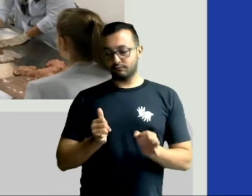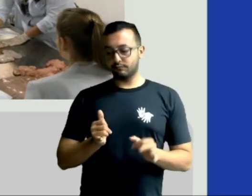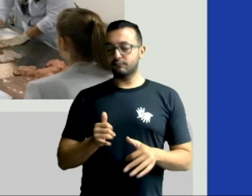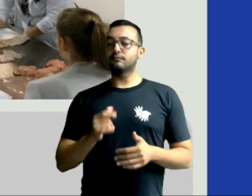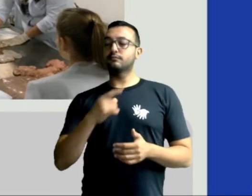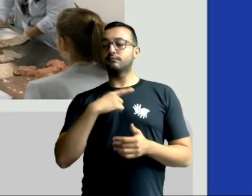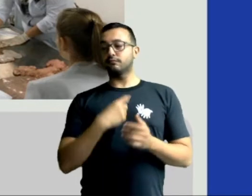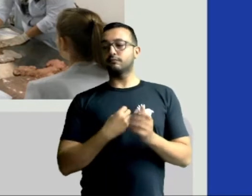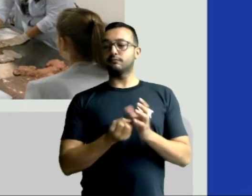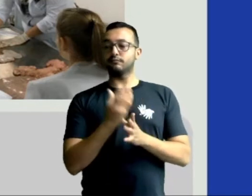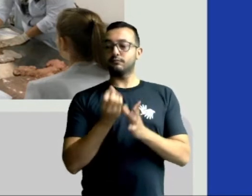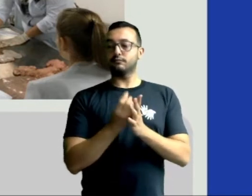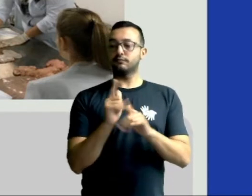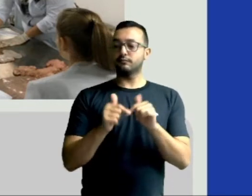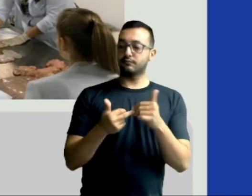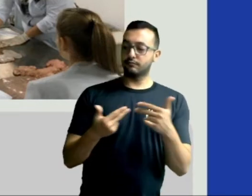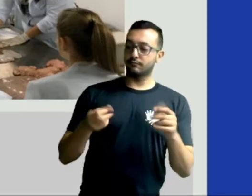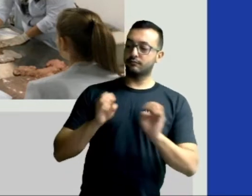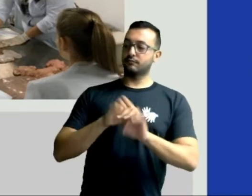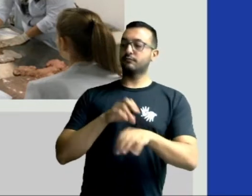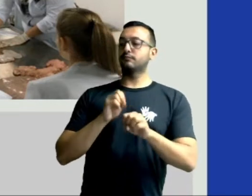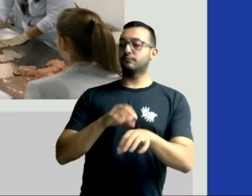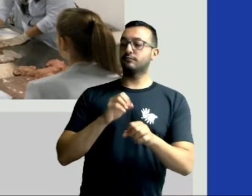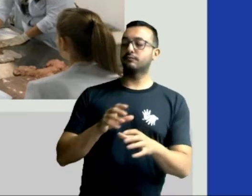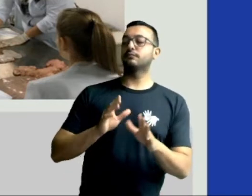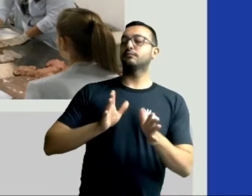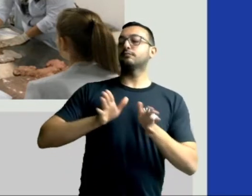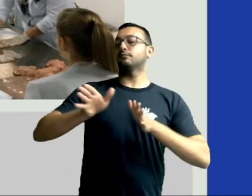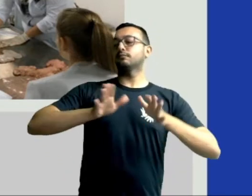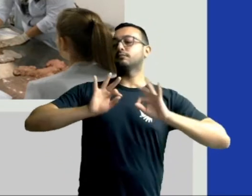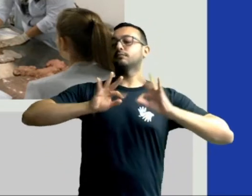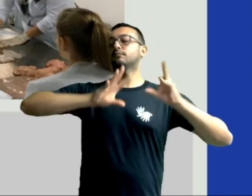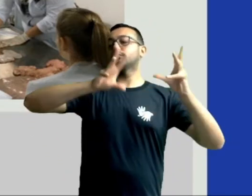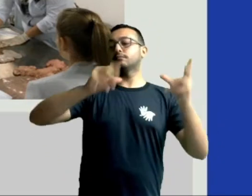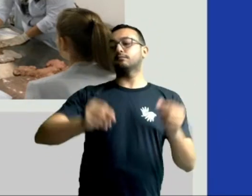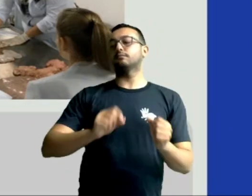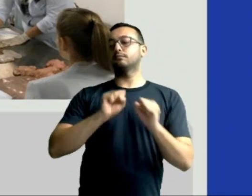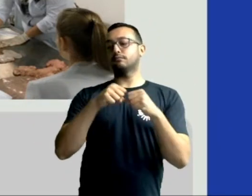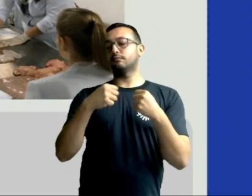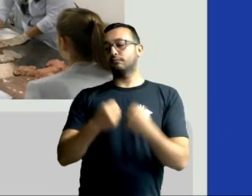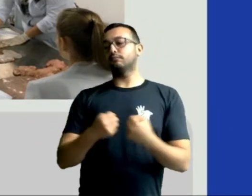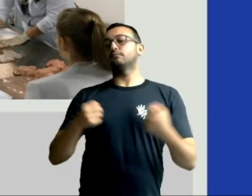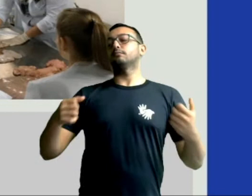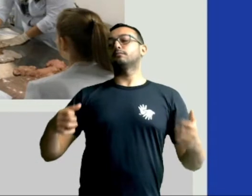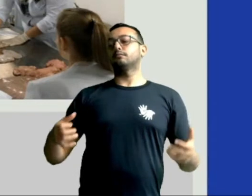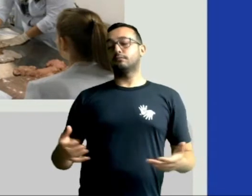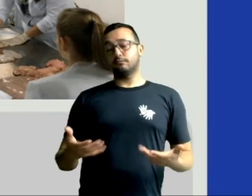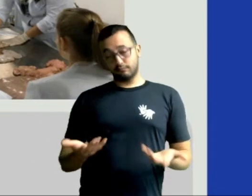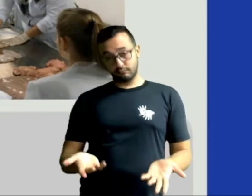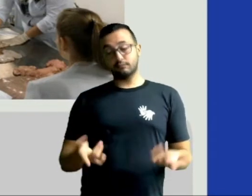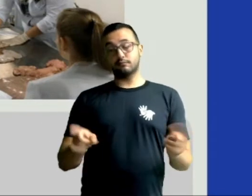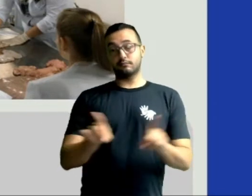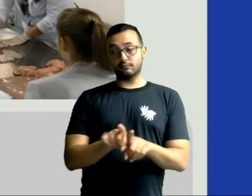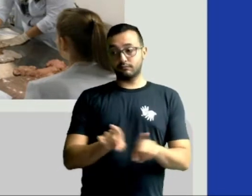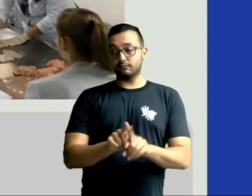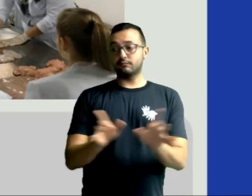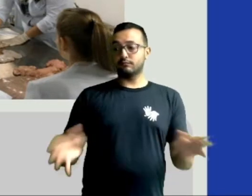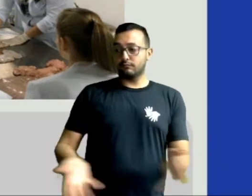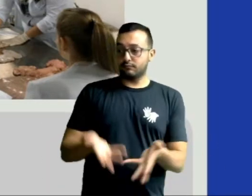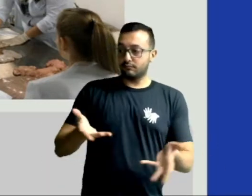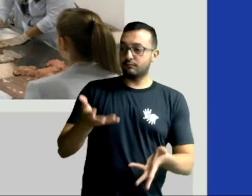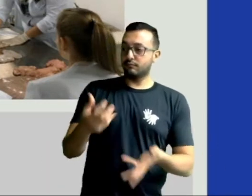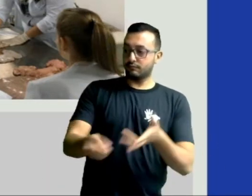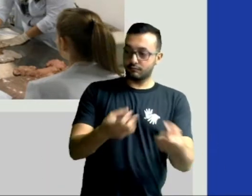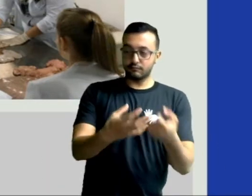São elaborados conteúdos educacionais para o acesso de todos os setores da sociedade ou também para estimular